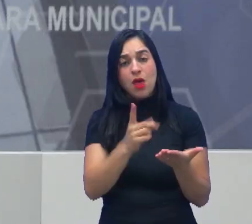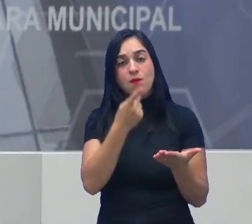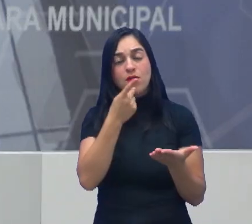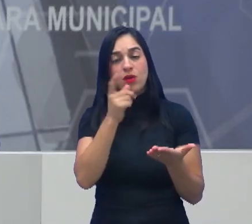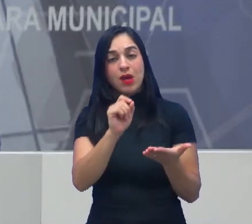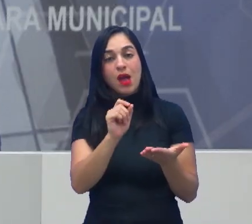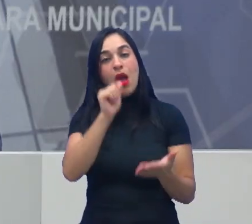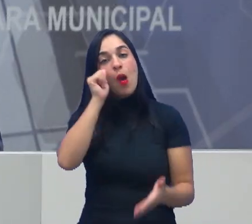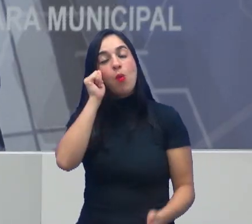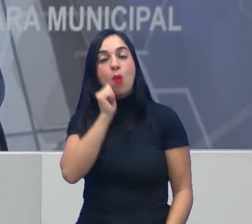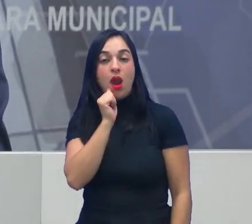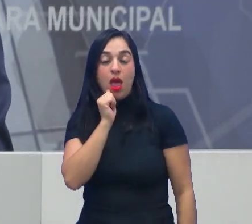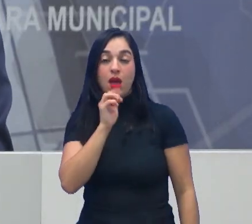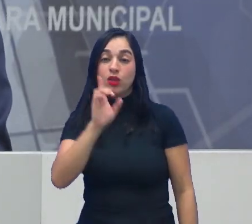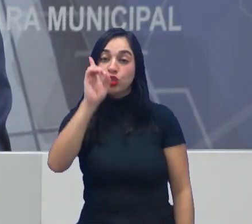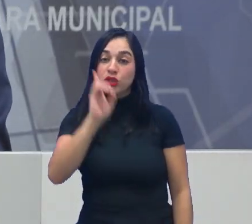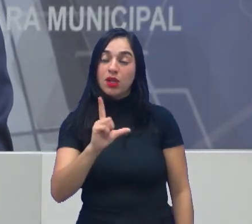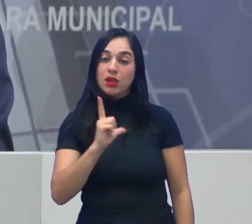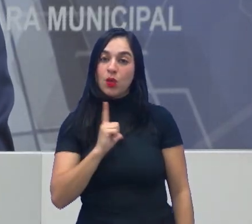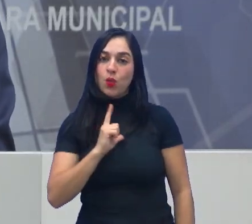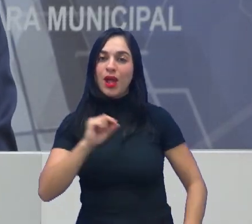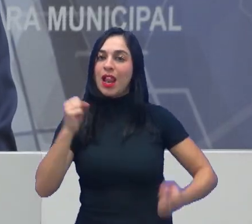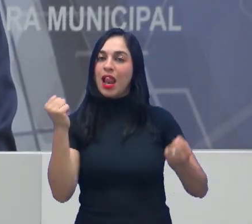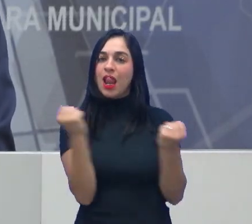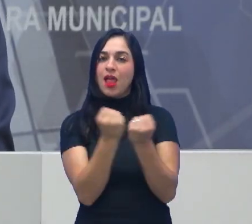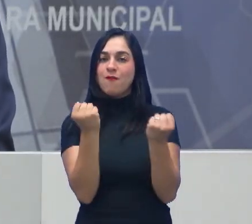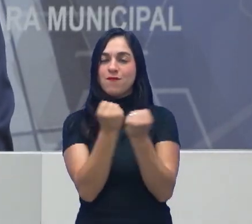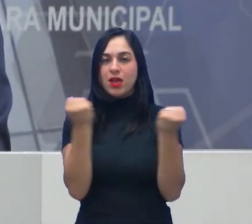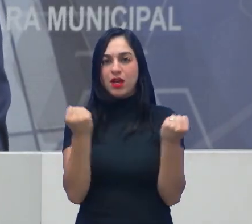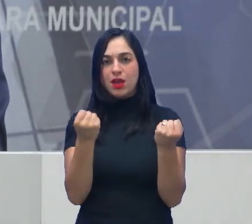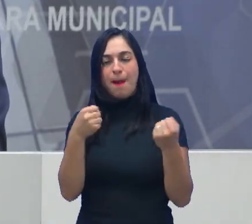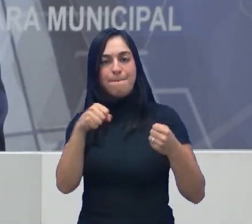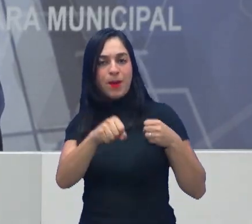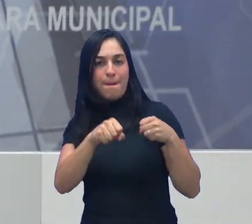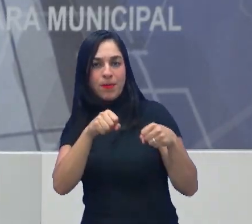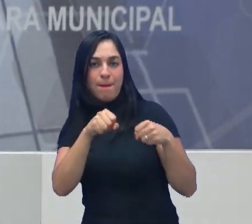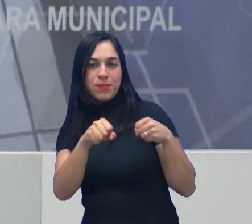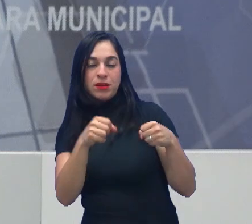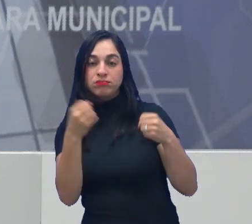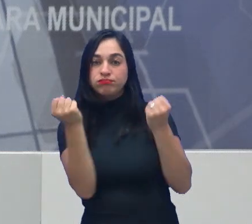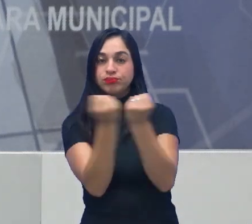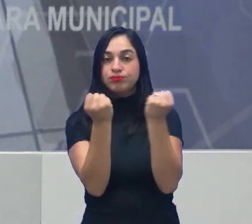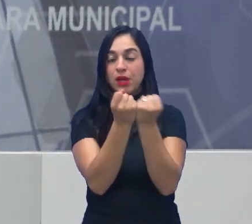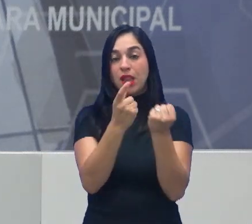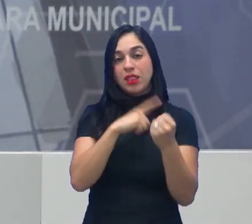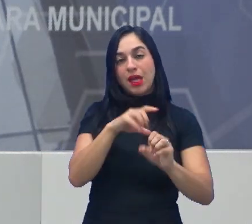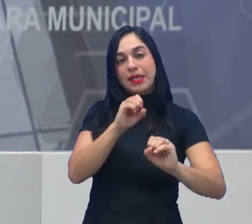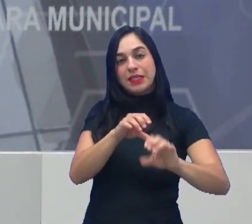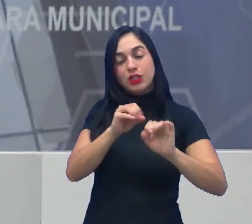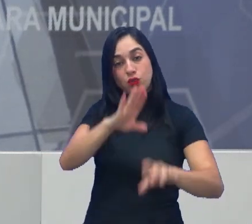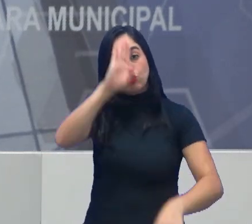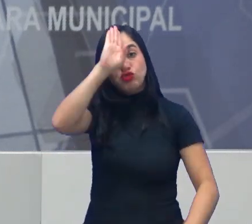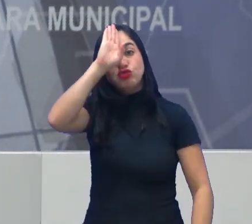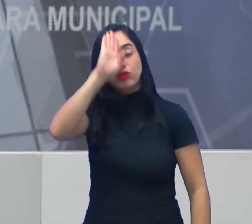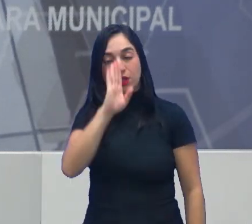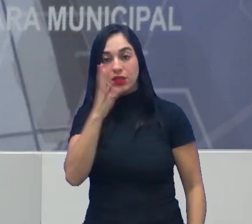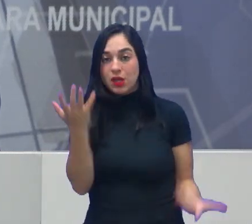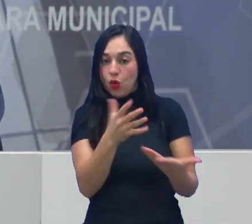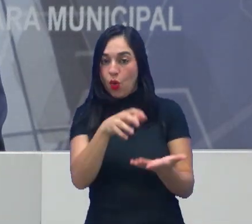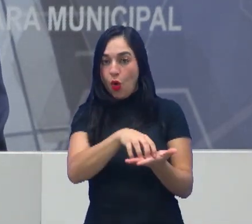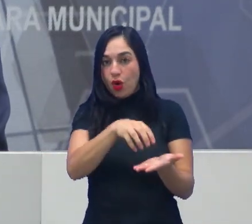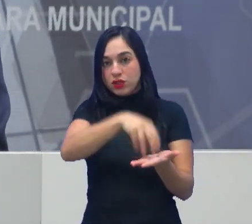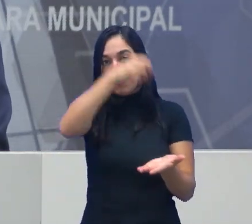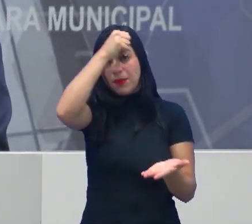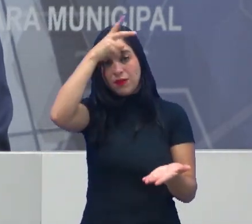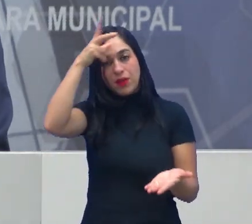mulheres têm da defesa pessoal, do ensino, inclusive gratuito, que o Poder Público Municipal hoje,